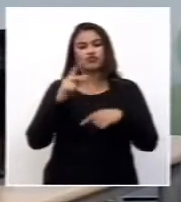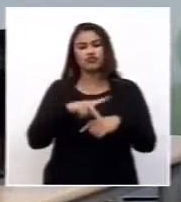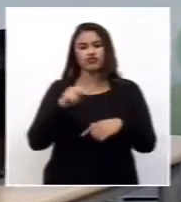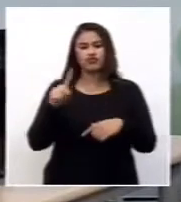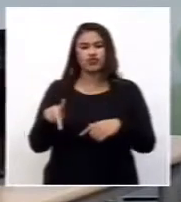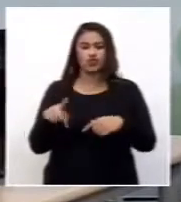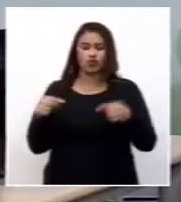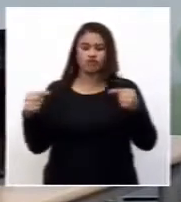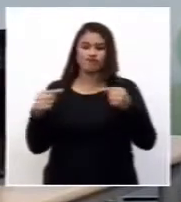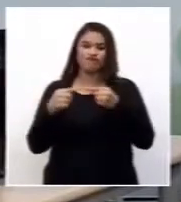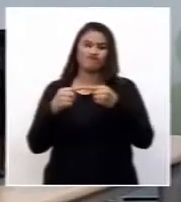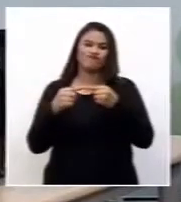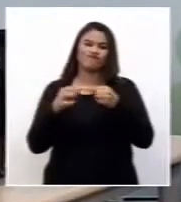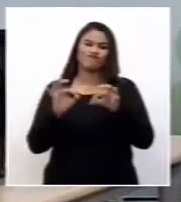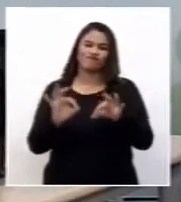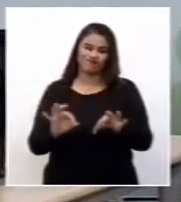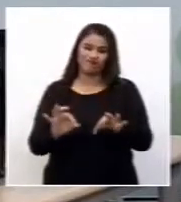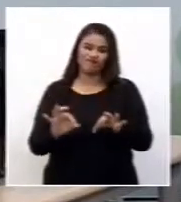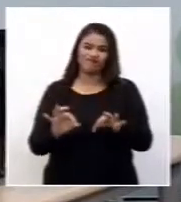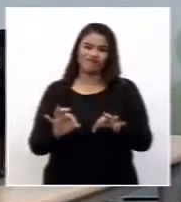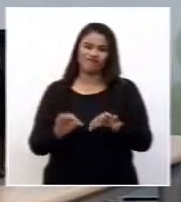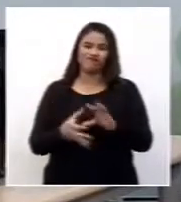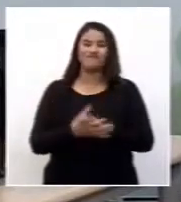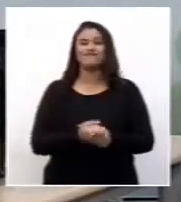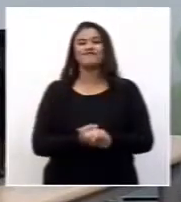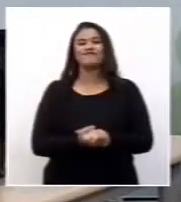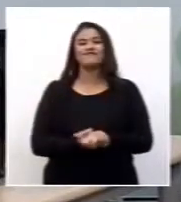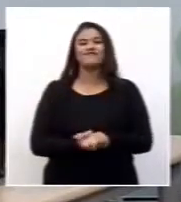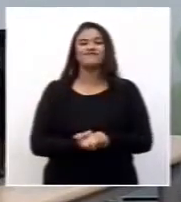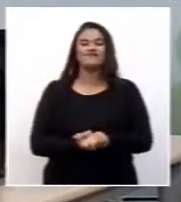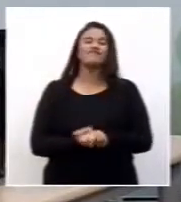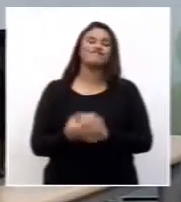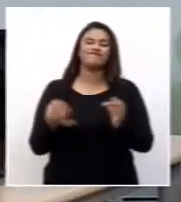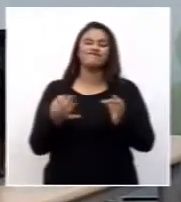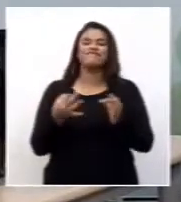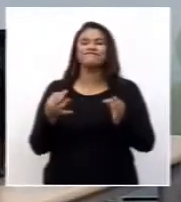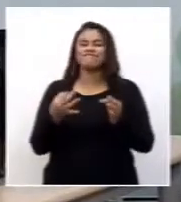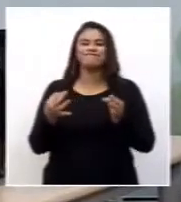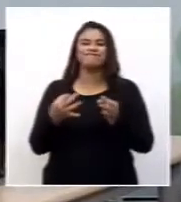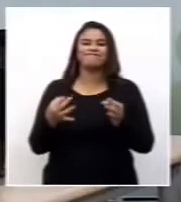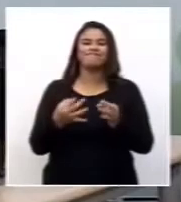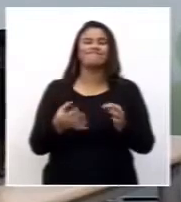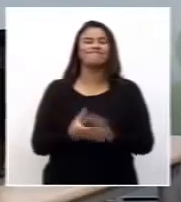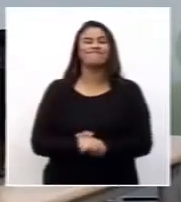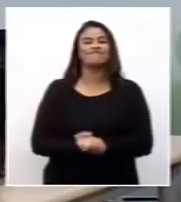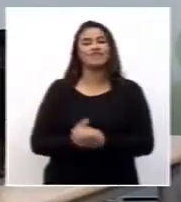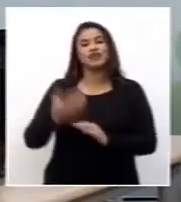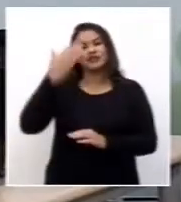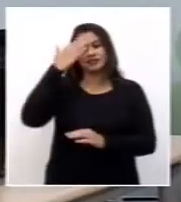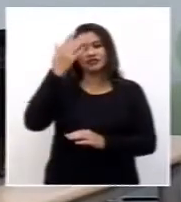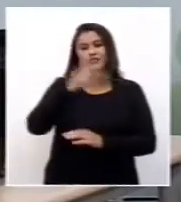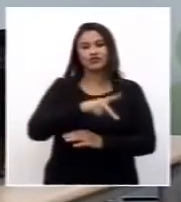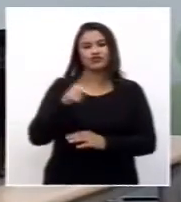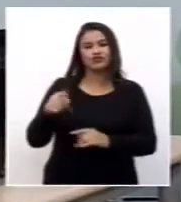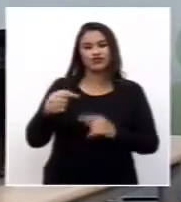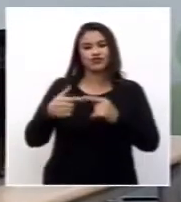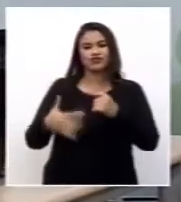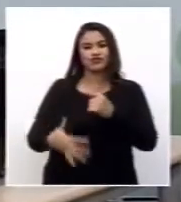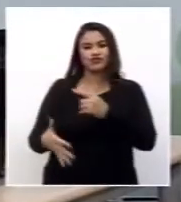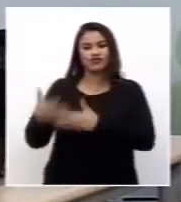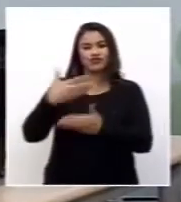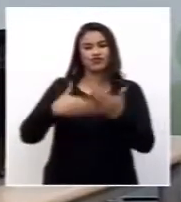de encontro com as dimensões aqui desses ambientes de aprendizagem. Sim. Perfeito, Bruno. É perfeito mesmo. Agradeço os professores, né, pelas